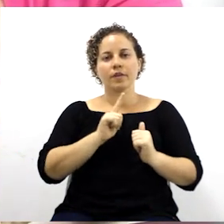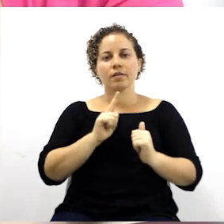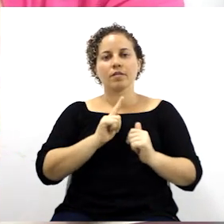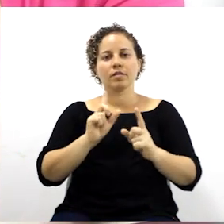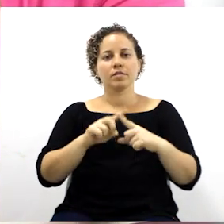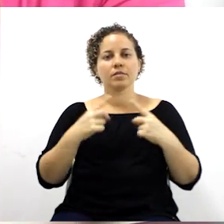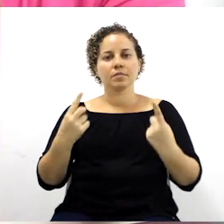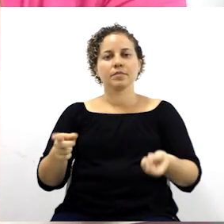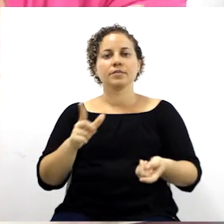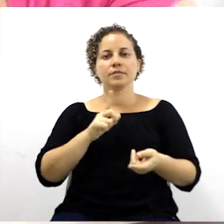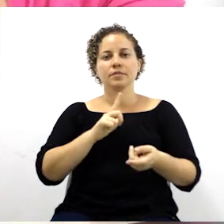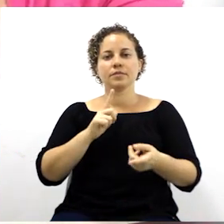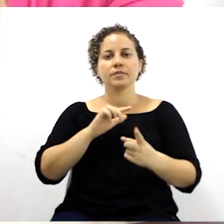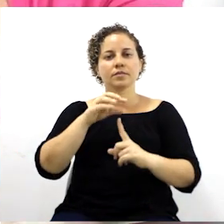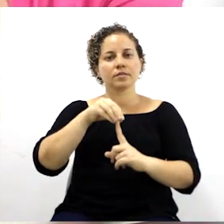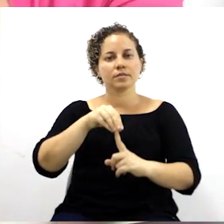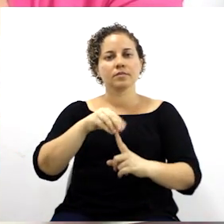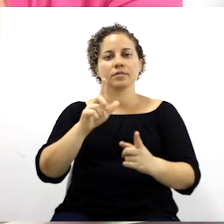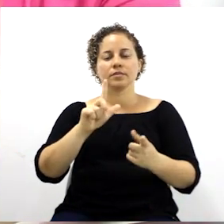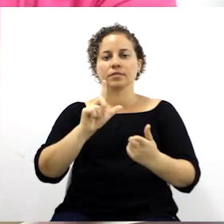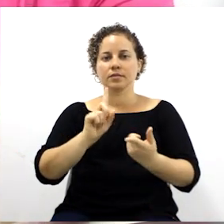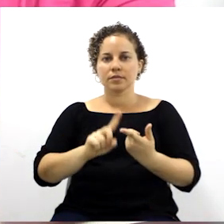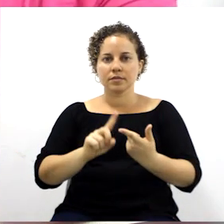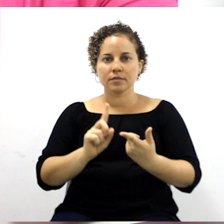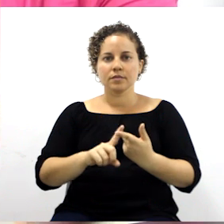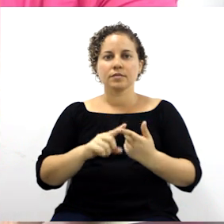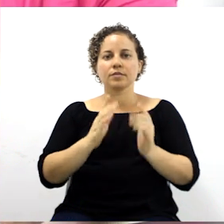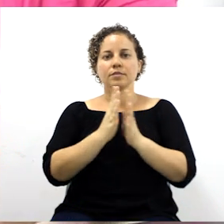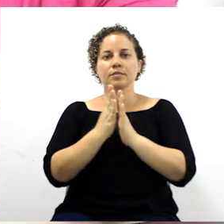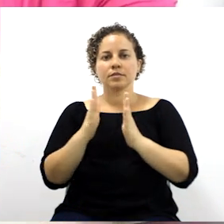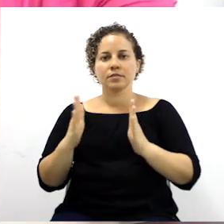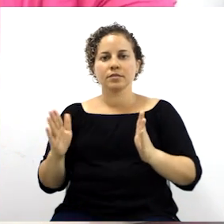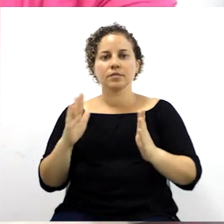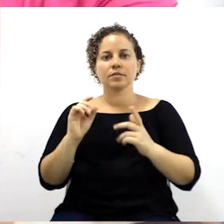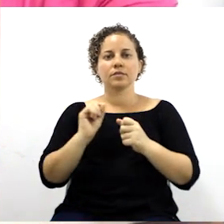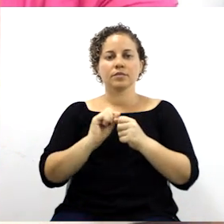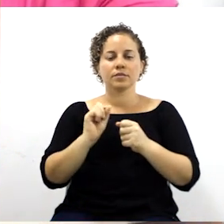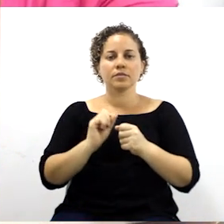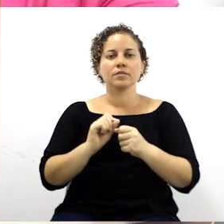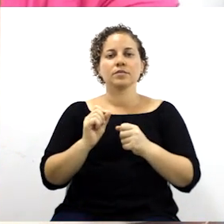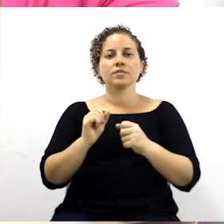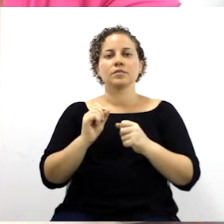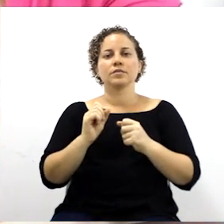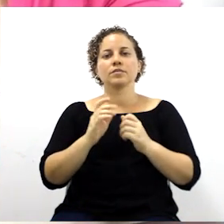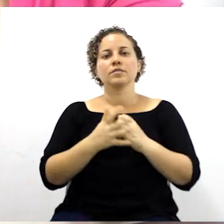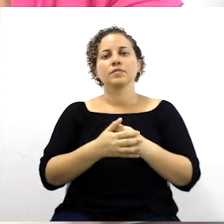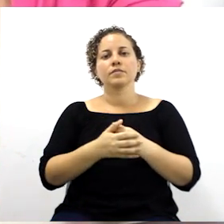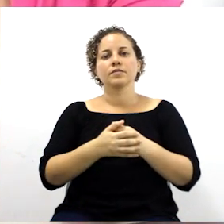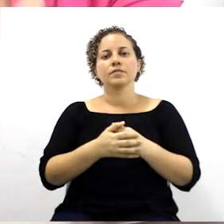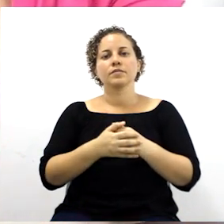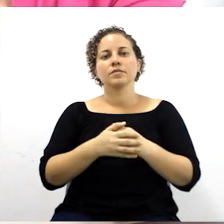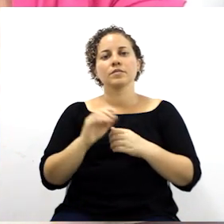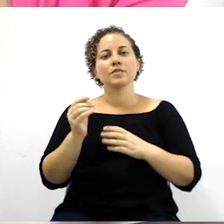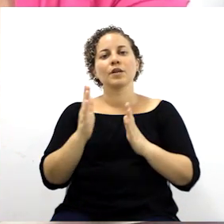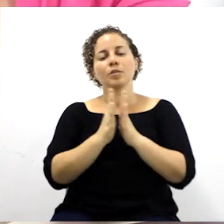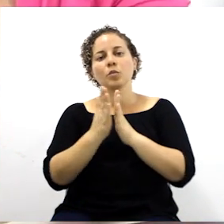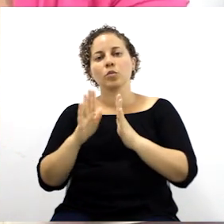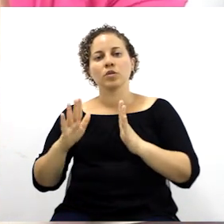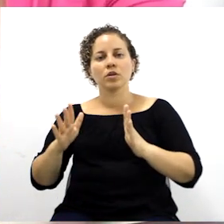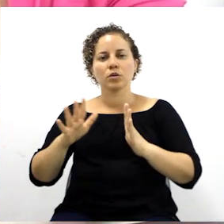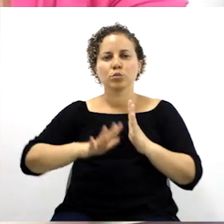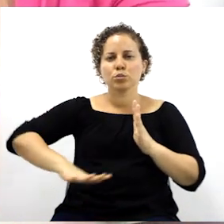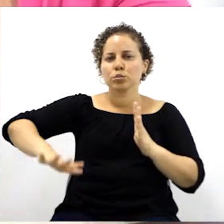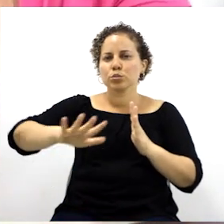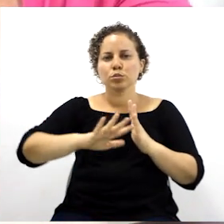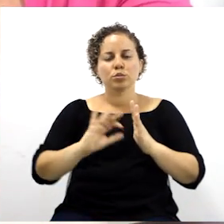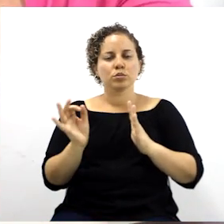existem também os folhetos específicos, ou seja, a biblioteca poderia fazer um folheto para uma determinada seção. Não na biblioteca como um todo, mas ela tem,